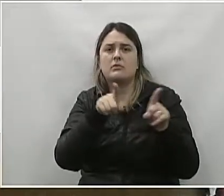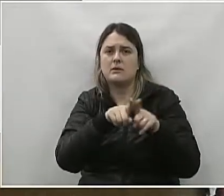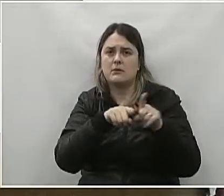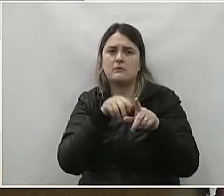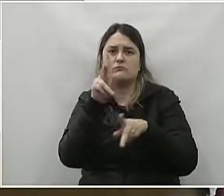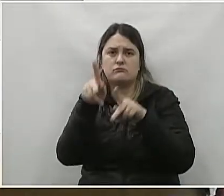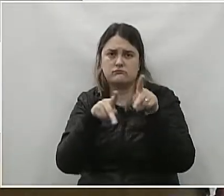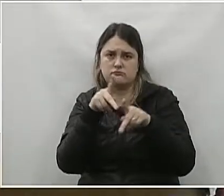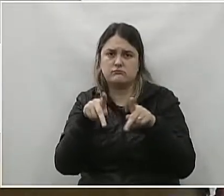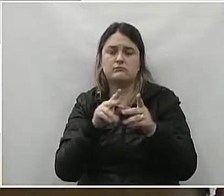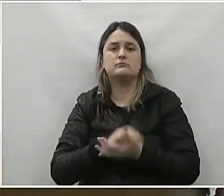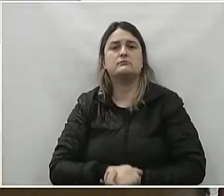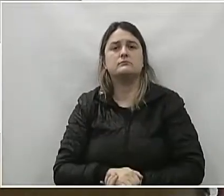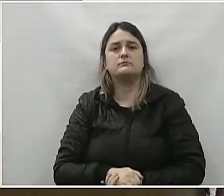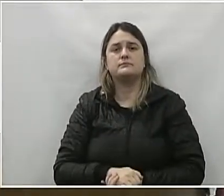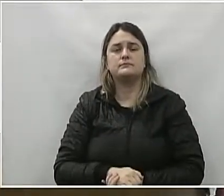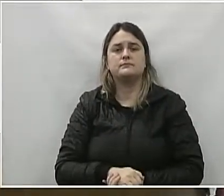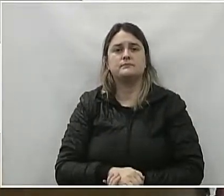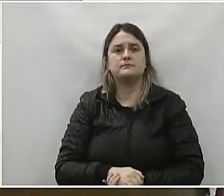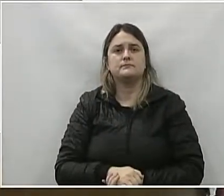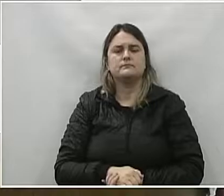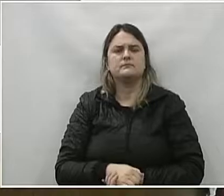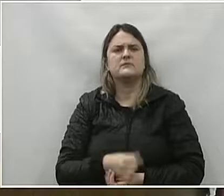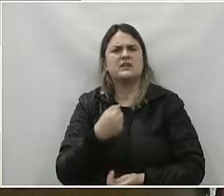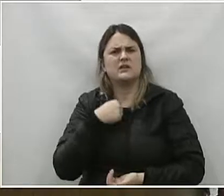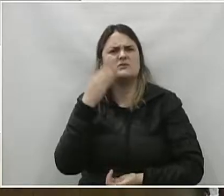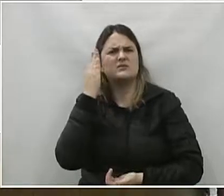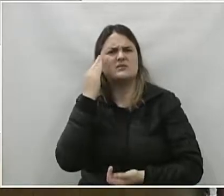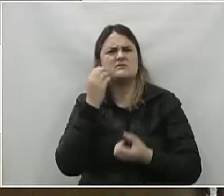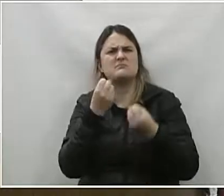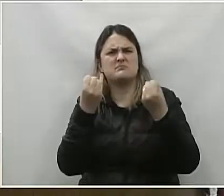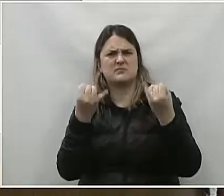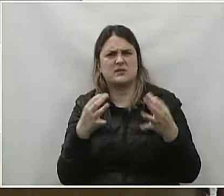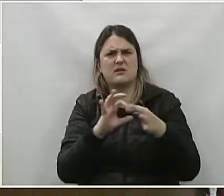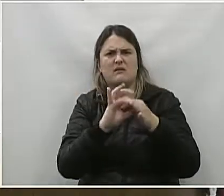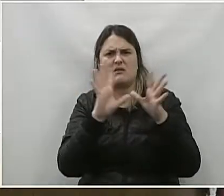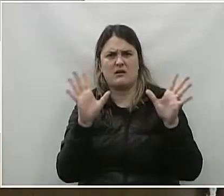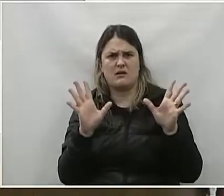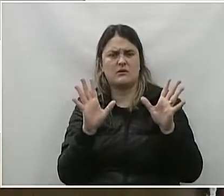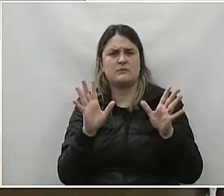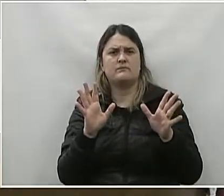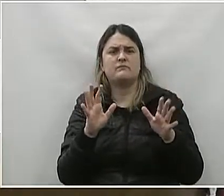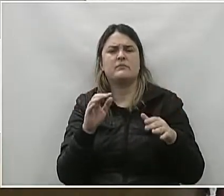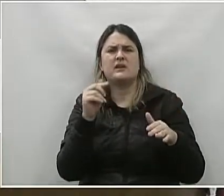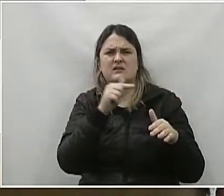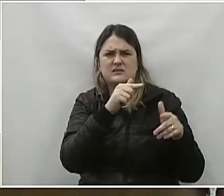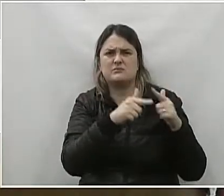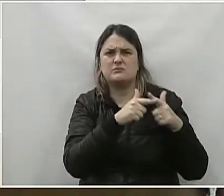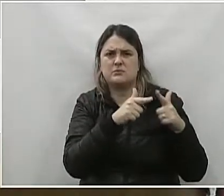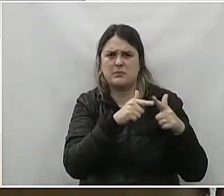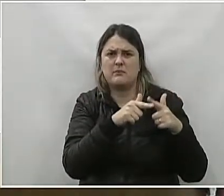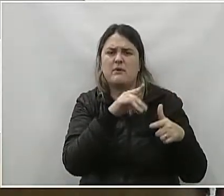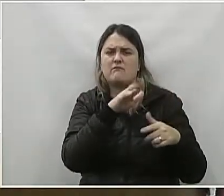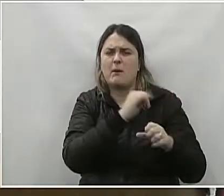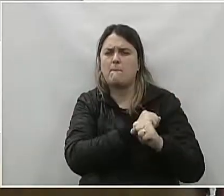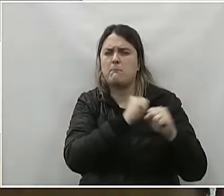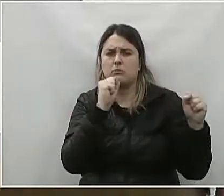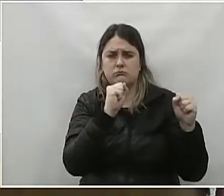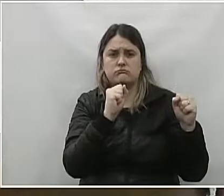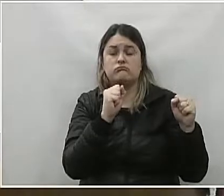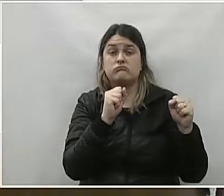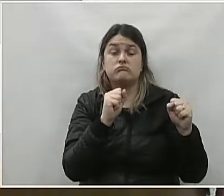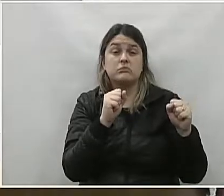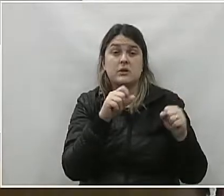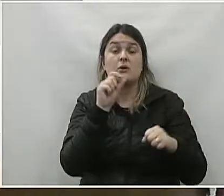população de Ana Vitória. Né? Eu sempre deixei claro aqui a minha tese, gente, de que isso aqui vai estourar uma hora.